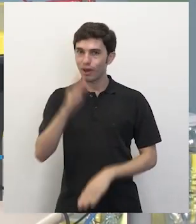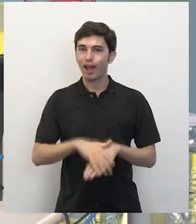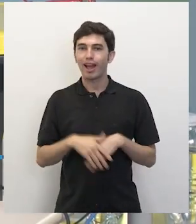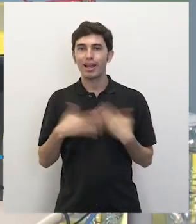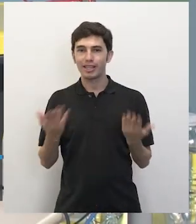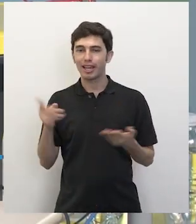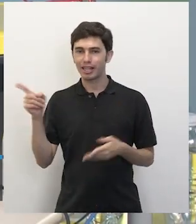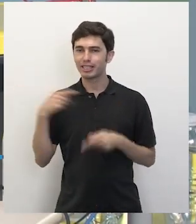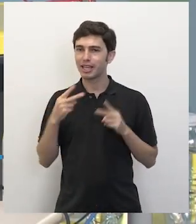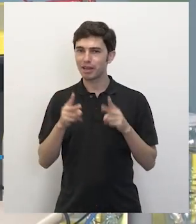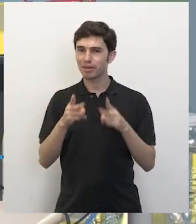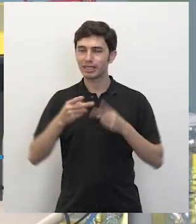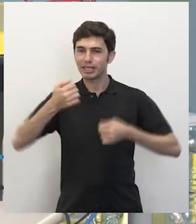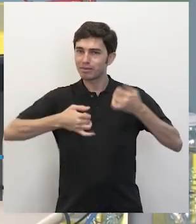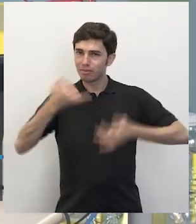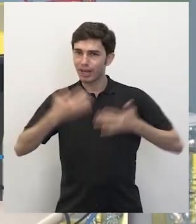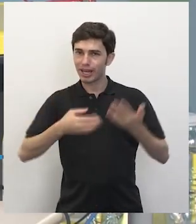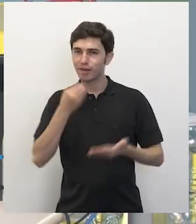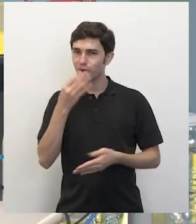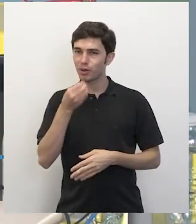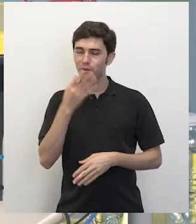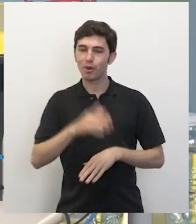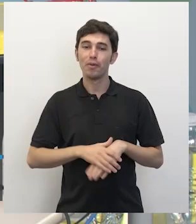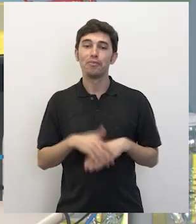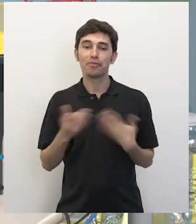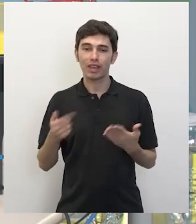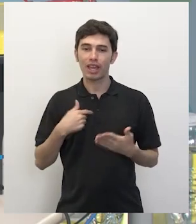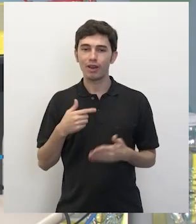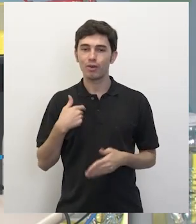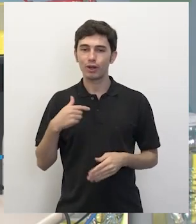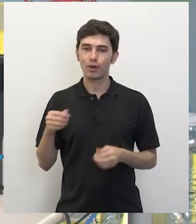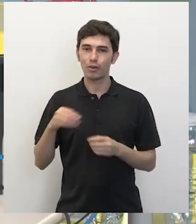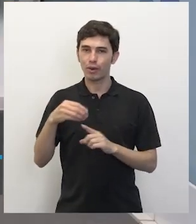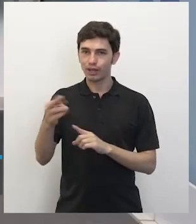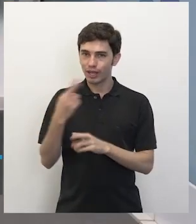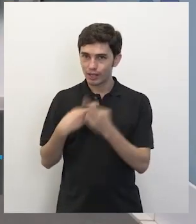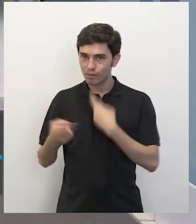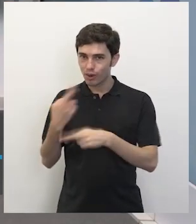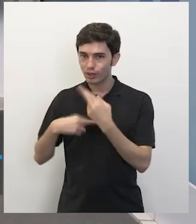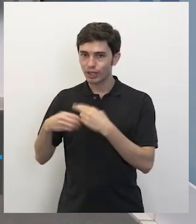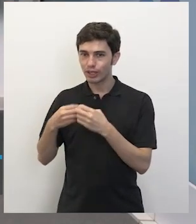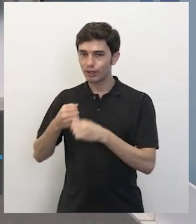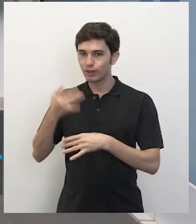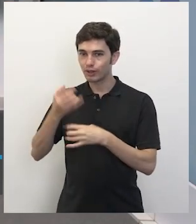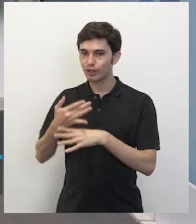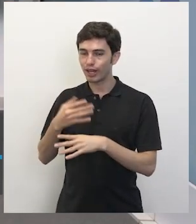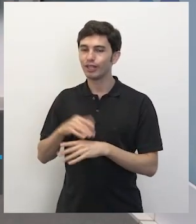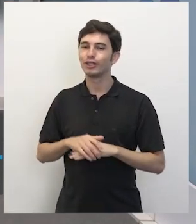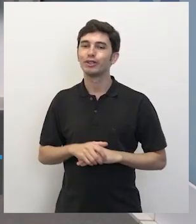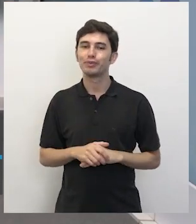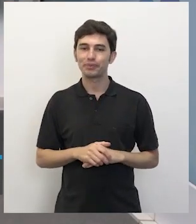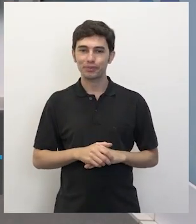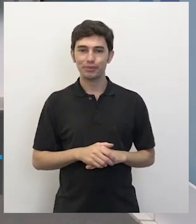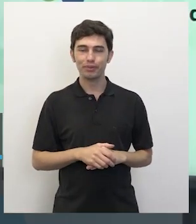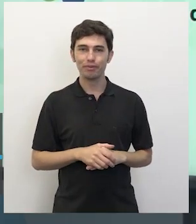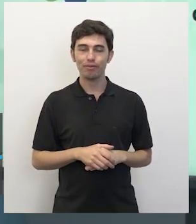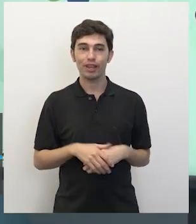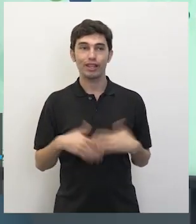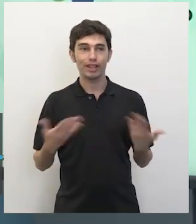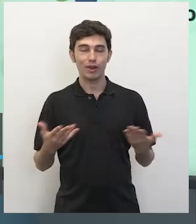ele dá show. Então, vamos. Manda aqui as suas respostas que eu vou ler para ele. Obrigada. Definitivamente, o professor não é artista, né?